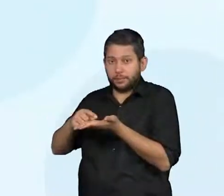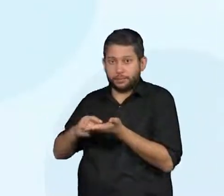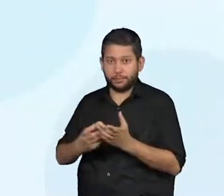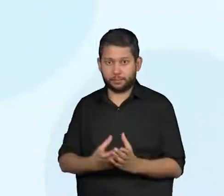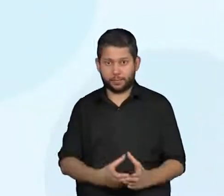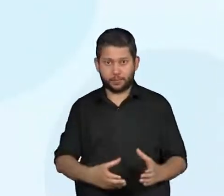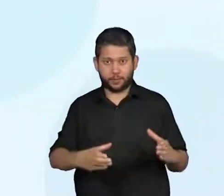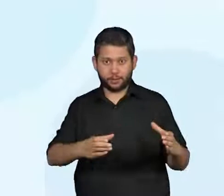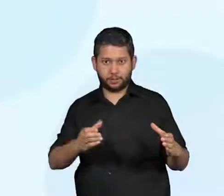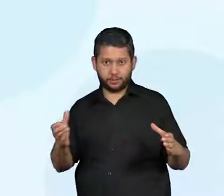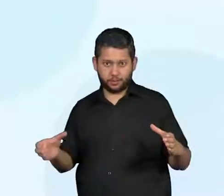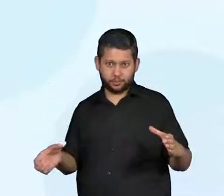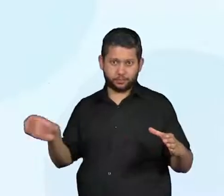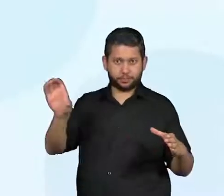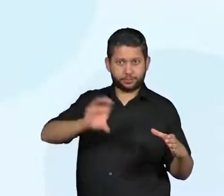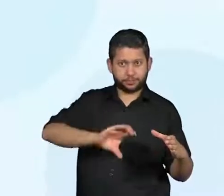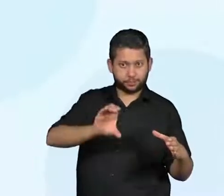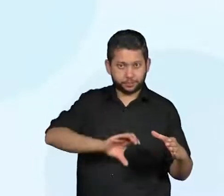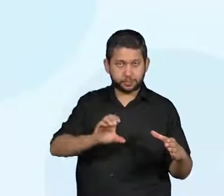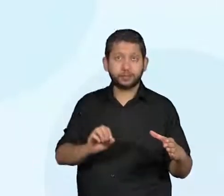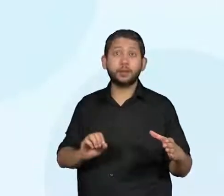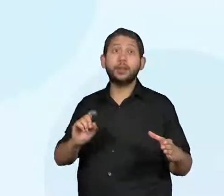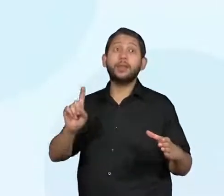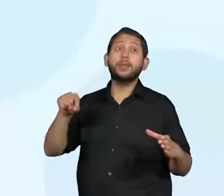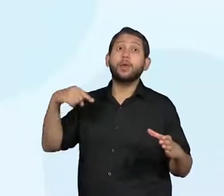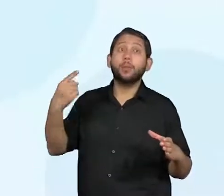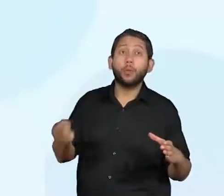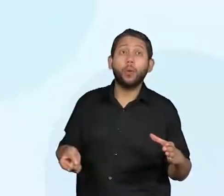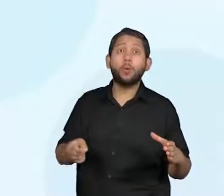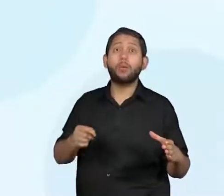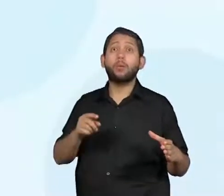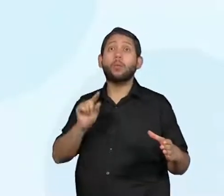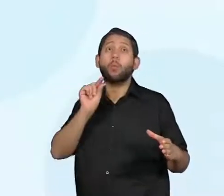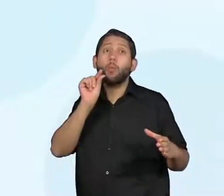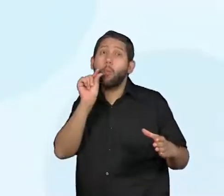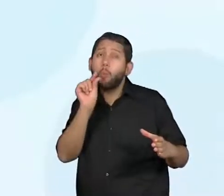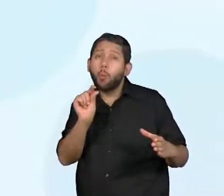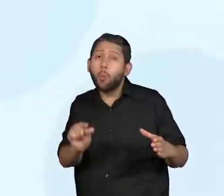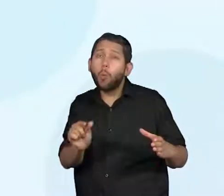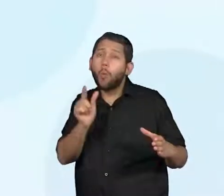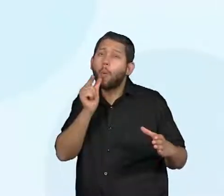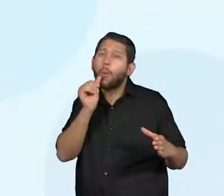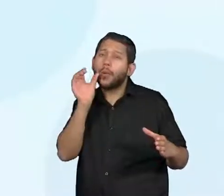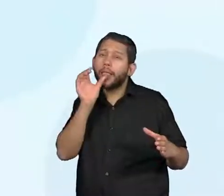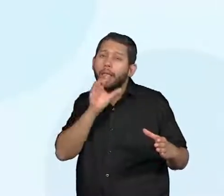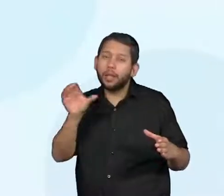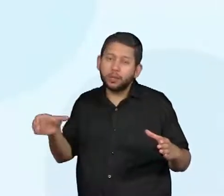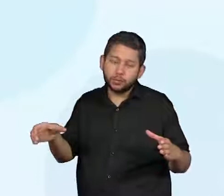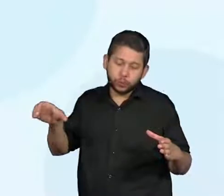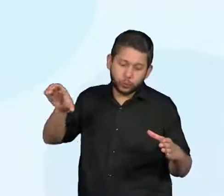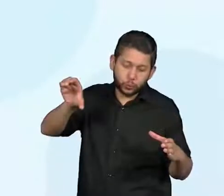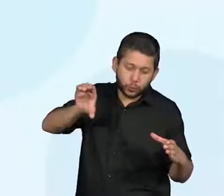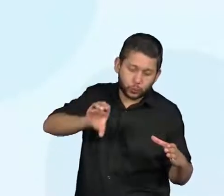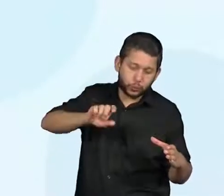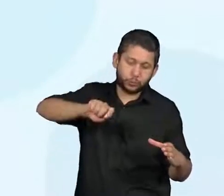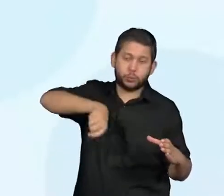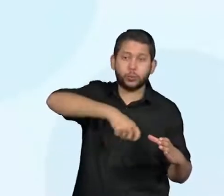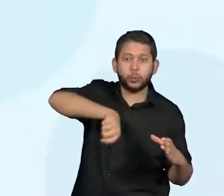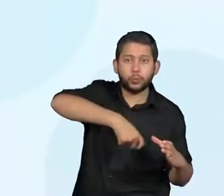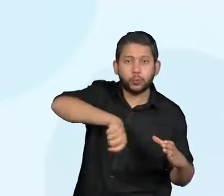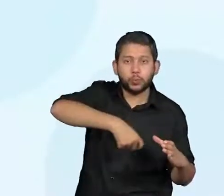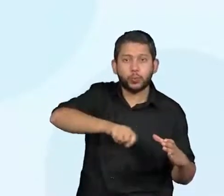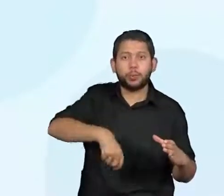em uma vasilha e, em seguida, comece jogando um pouco de água quente para escaldar. Faça